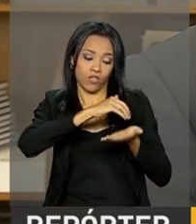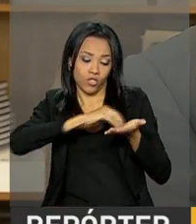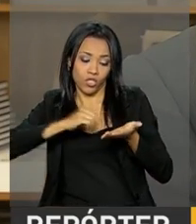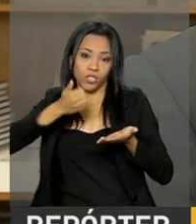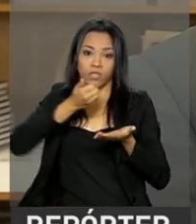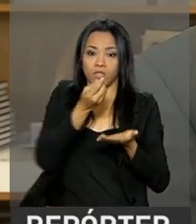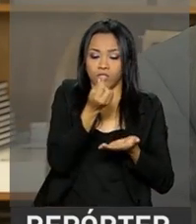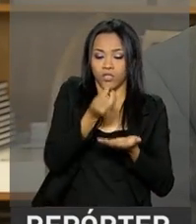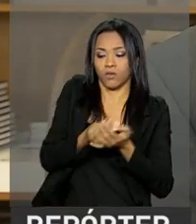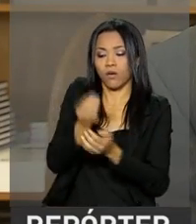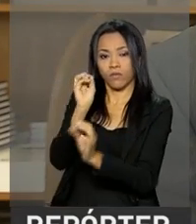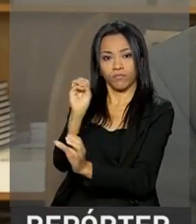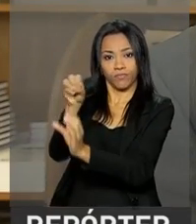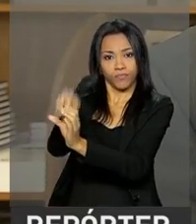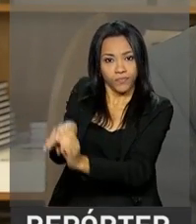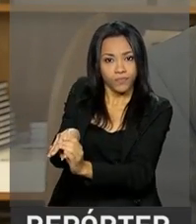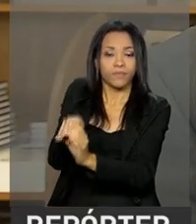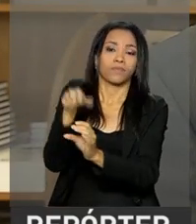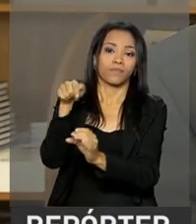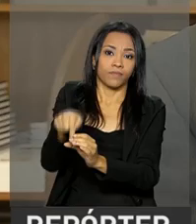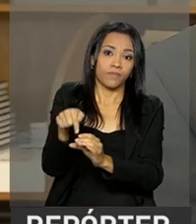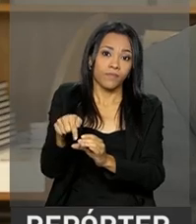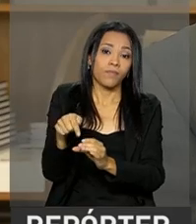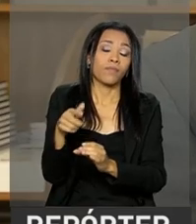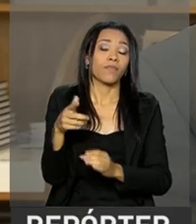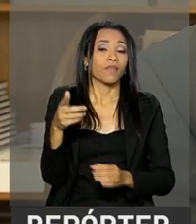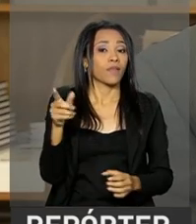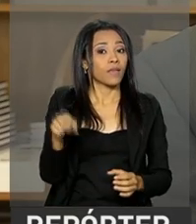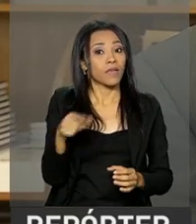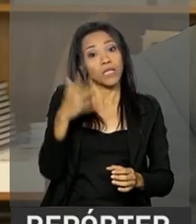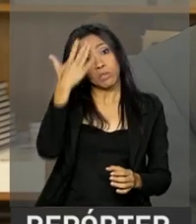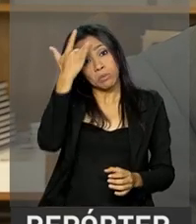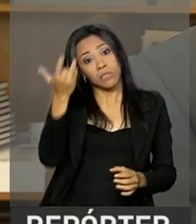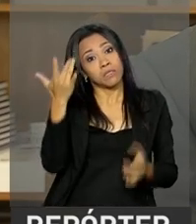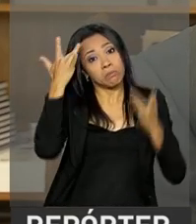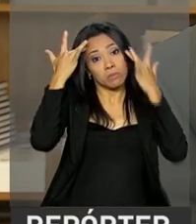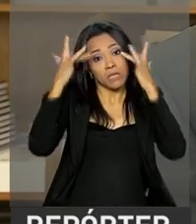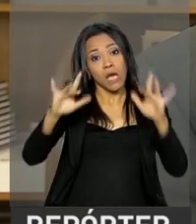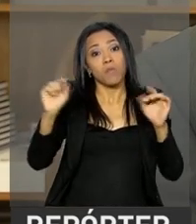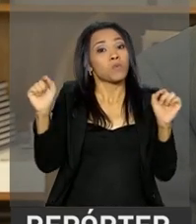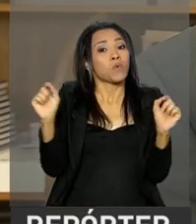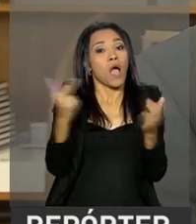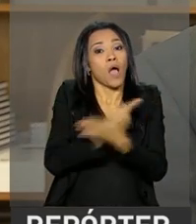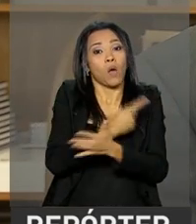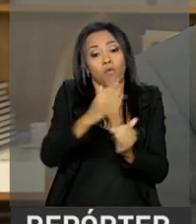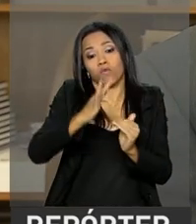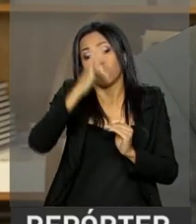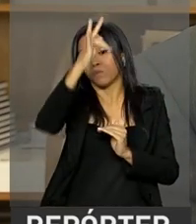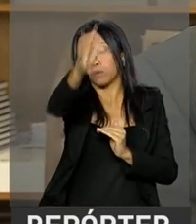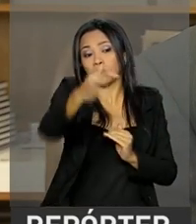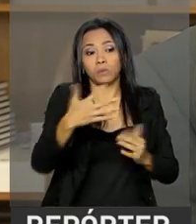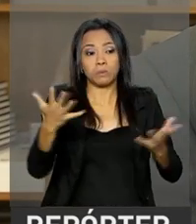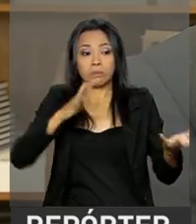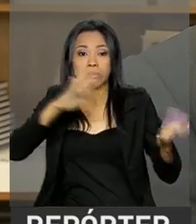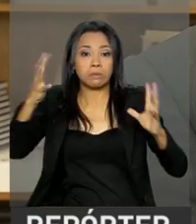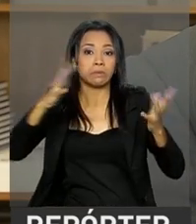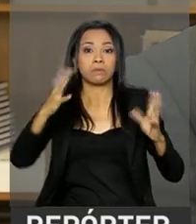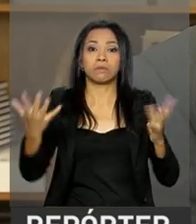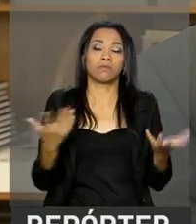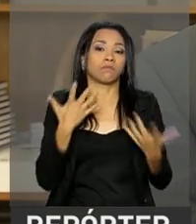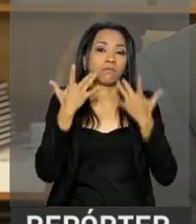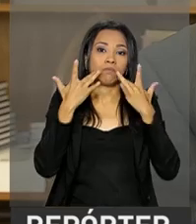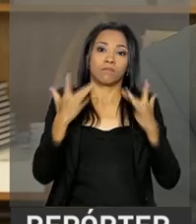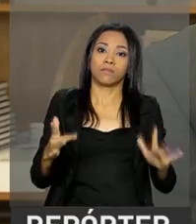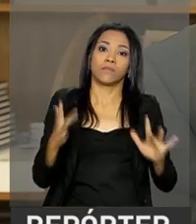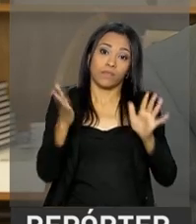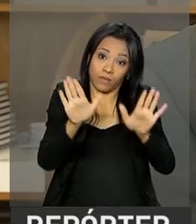partir desse recurso fazer frente às as incertezas é que um período de crise econômica acaba acaba tendo